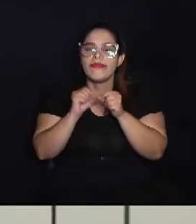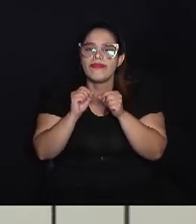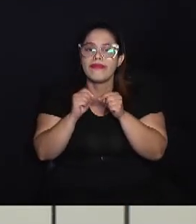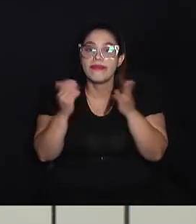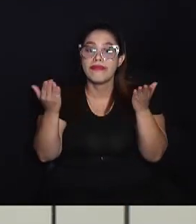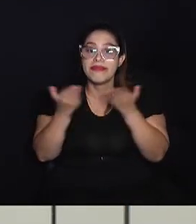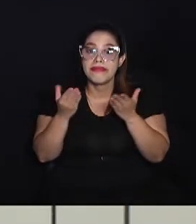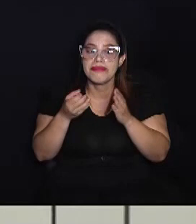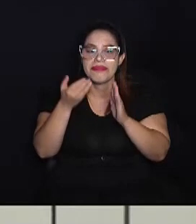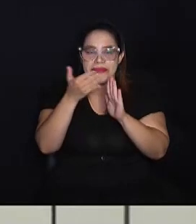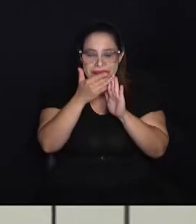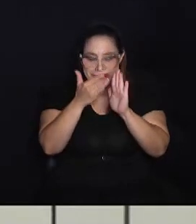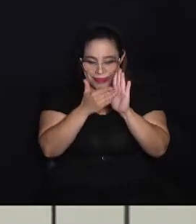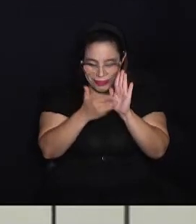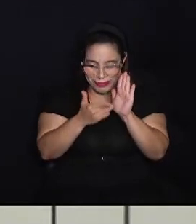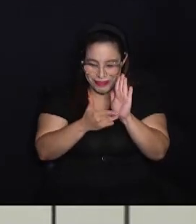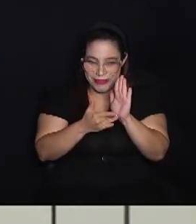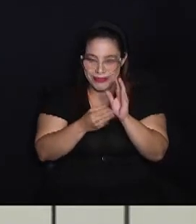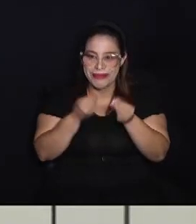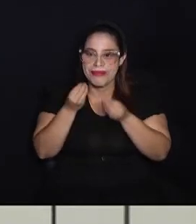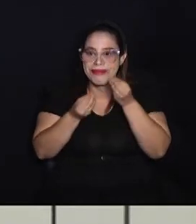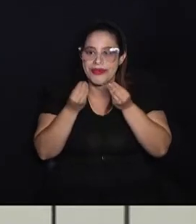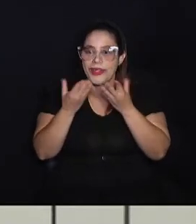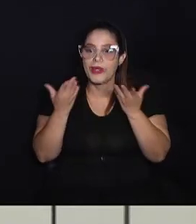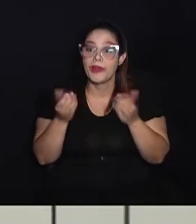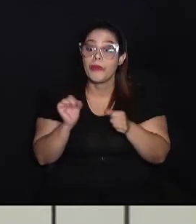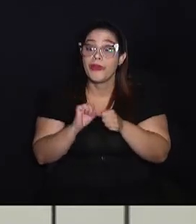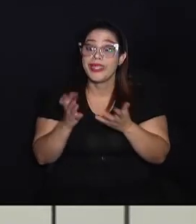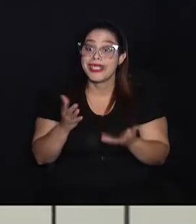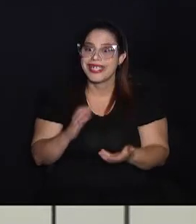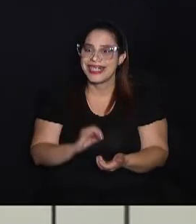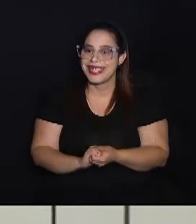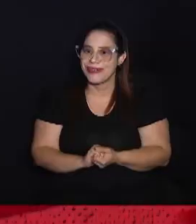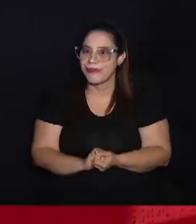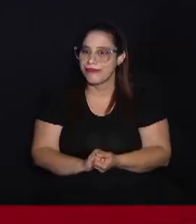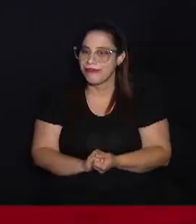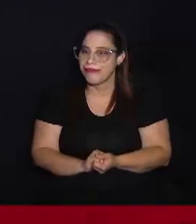aí passo a passo de como proceder.